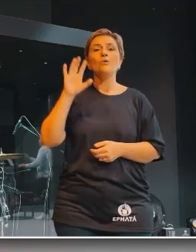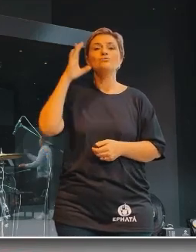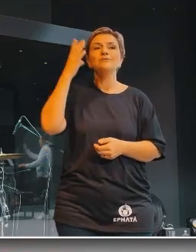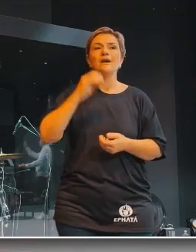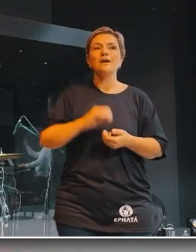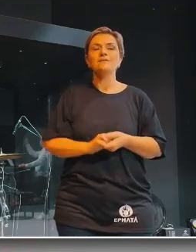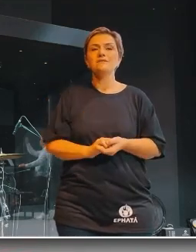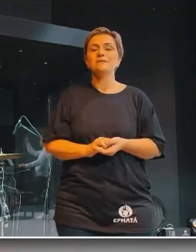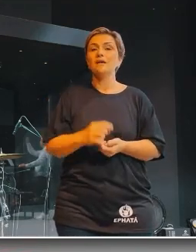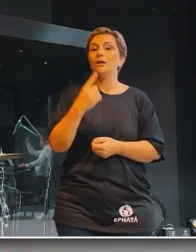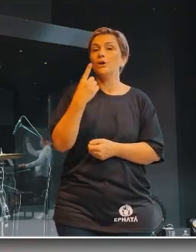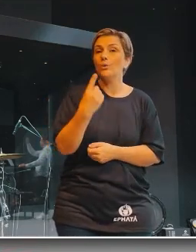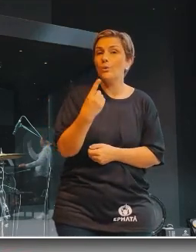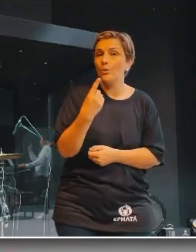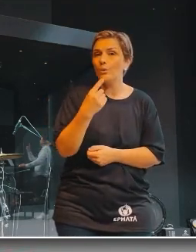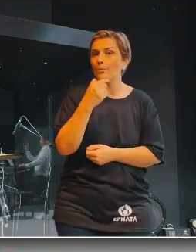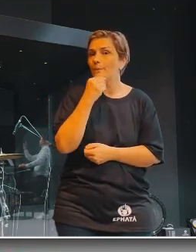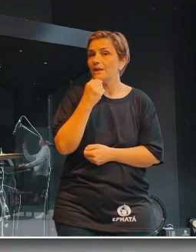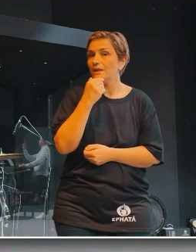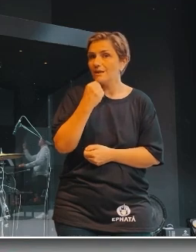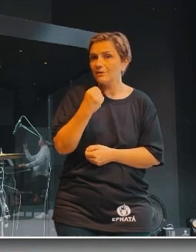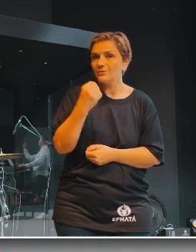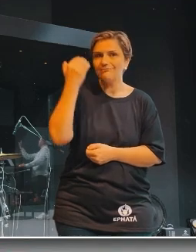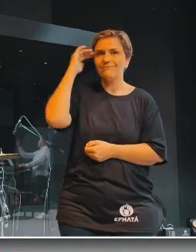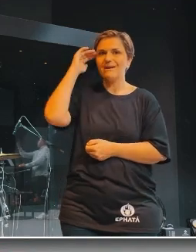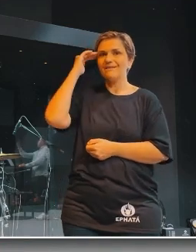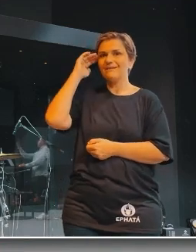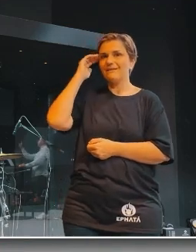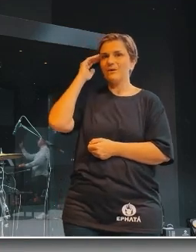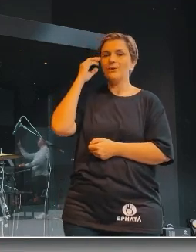Acontece que um menino entendeu que ele